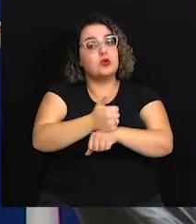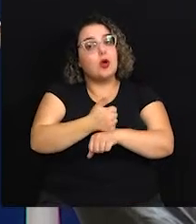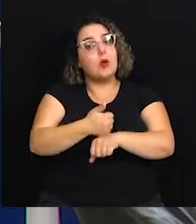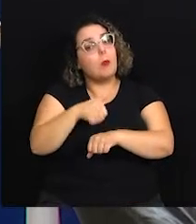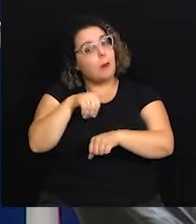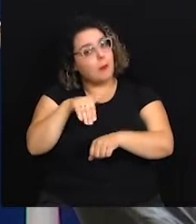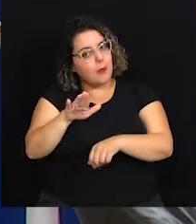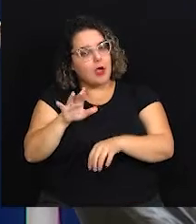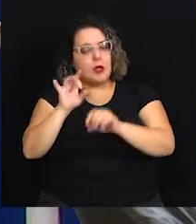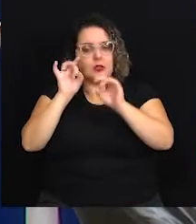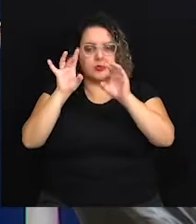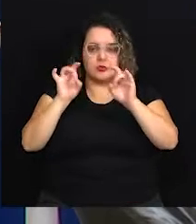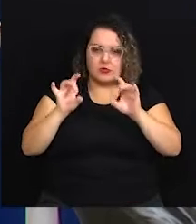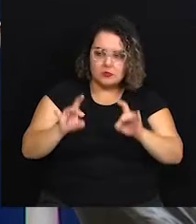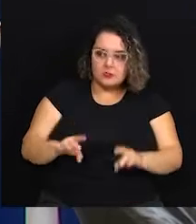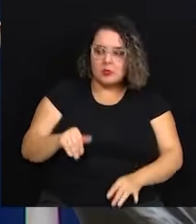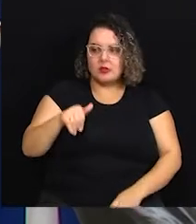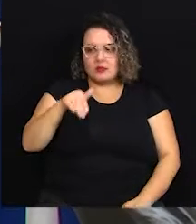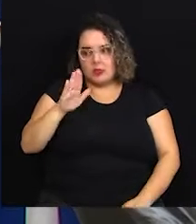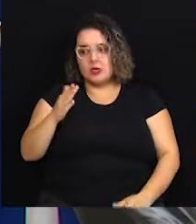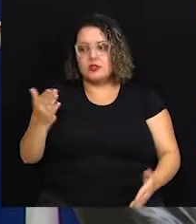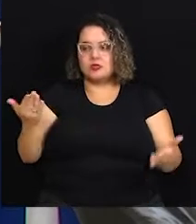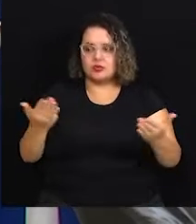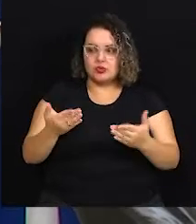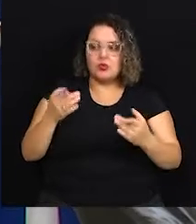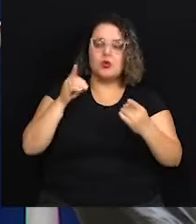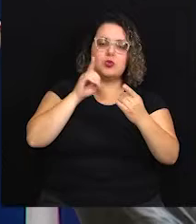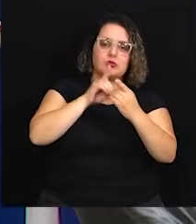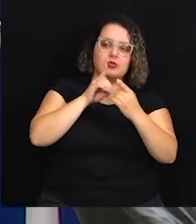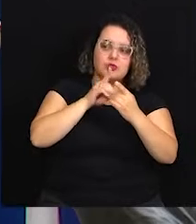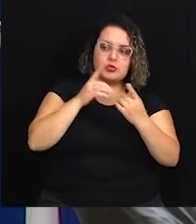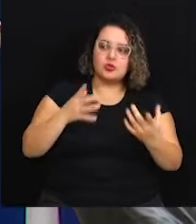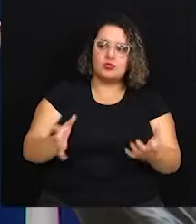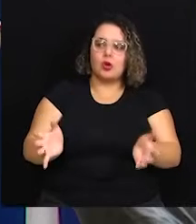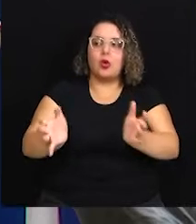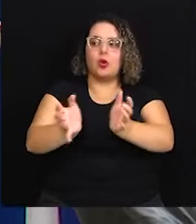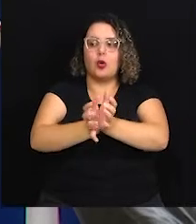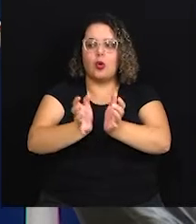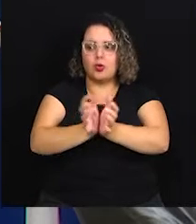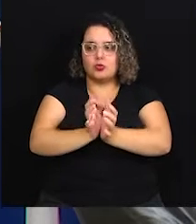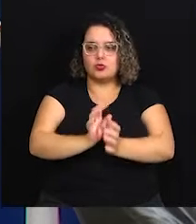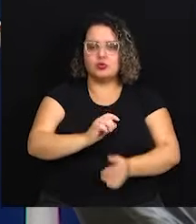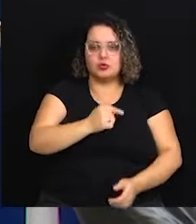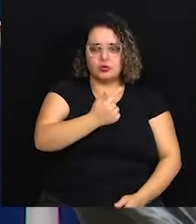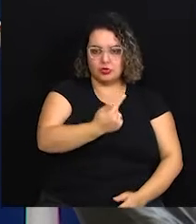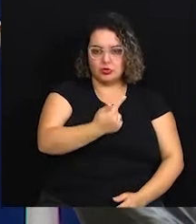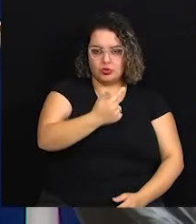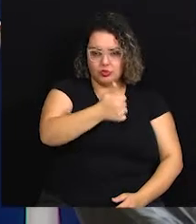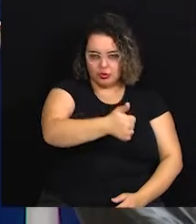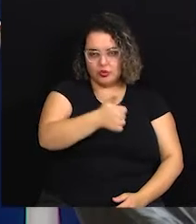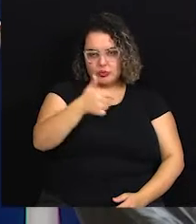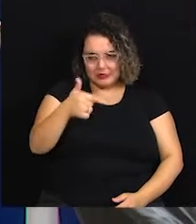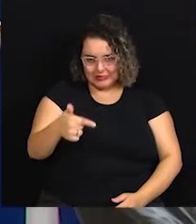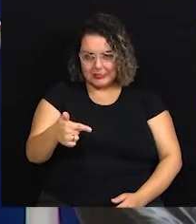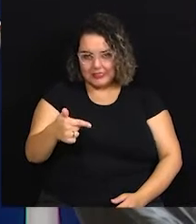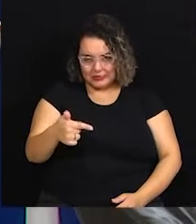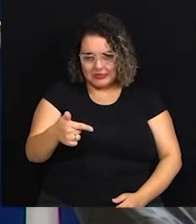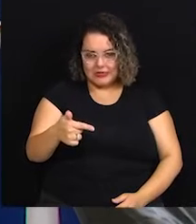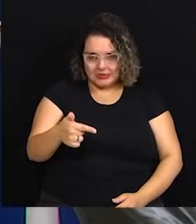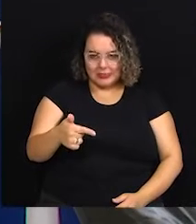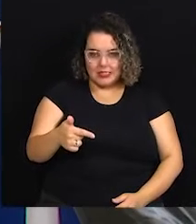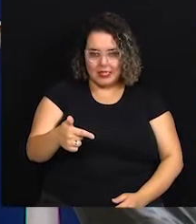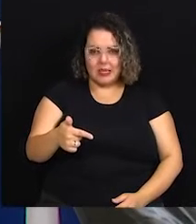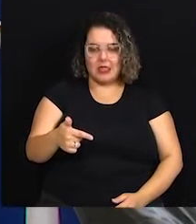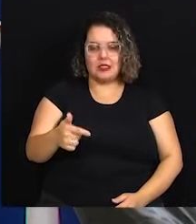pouco mais, nos especializando mais, e hoje a gente atende um grupo de 17 usuários adultos